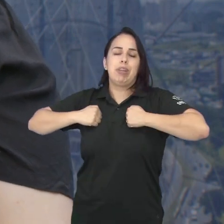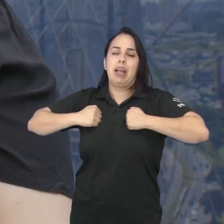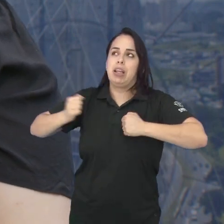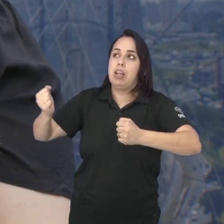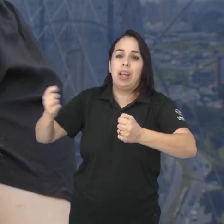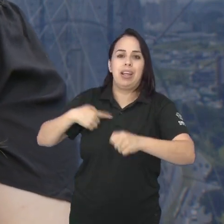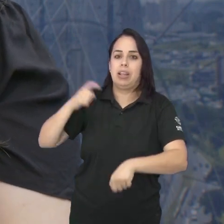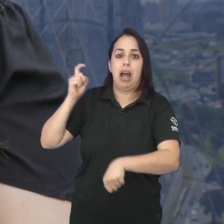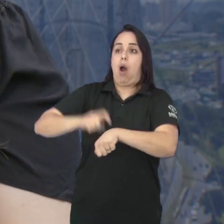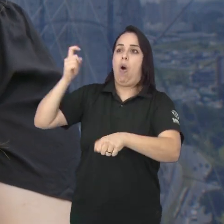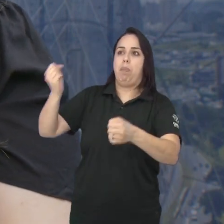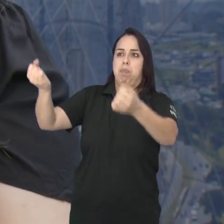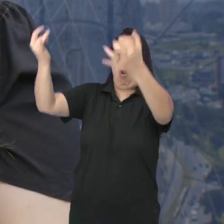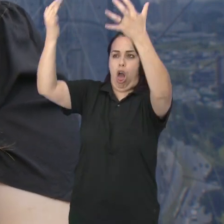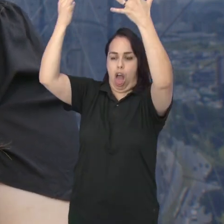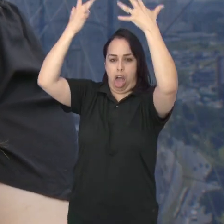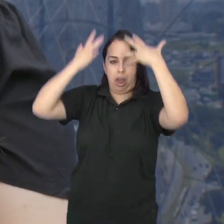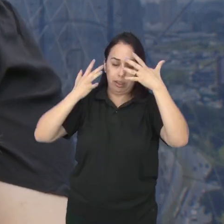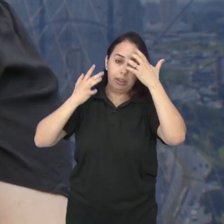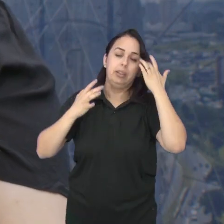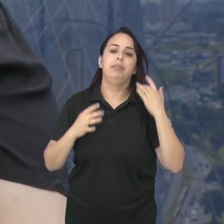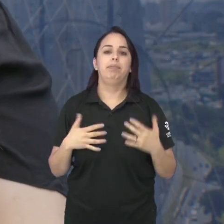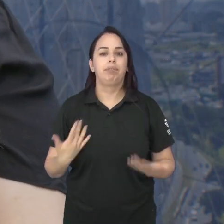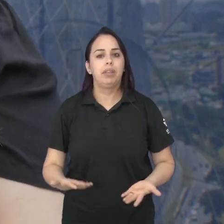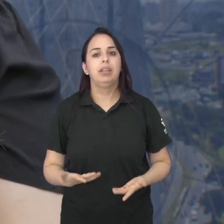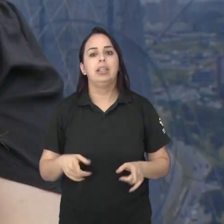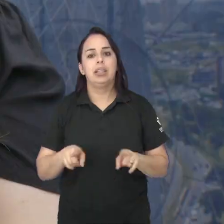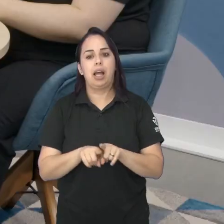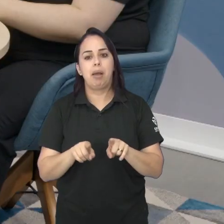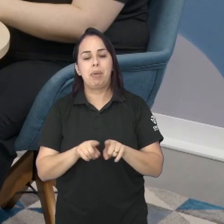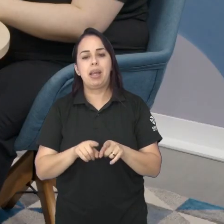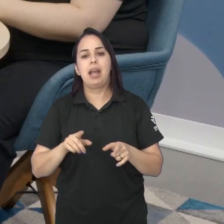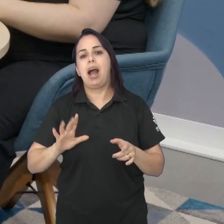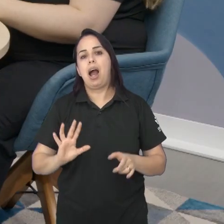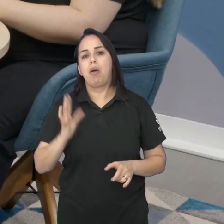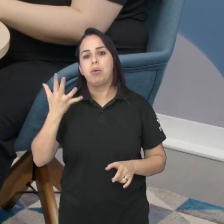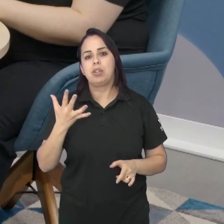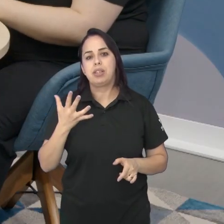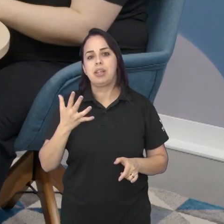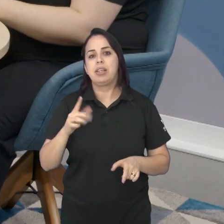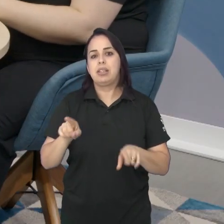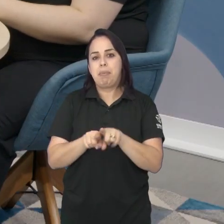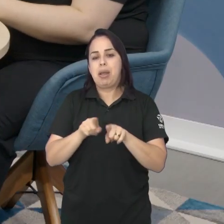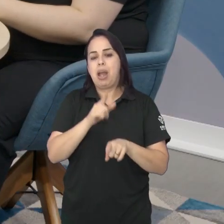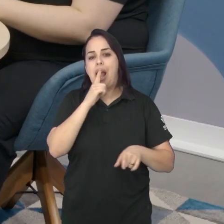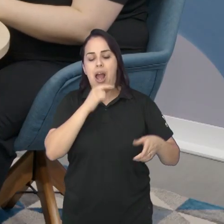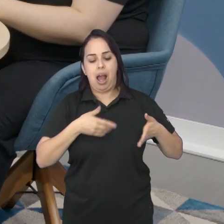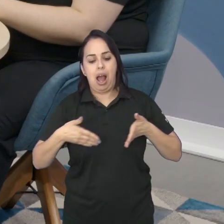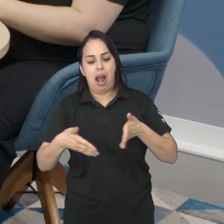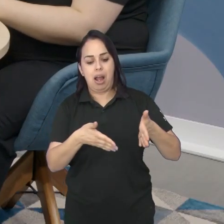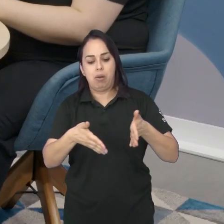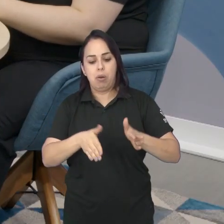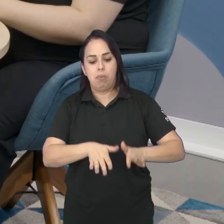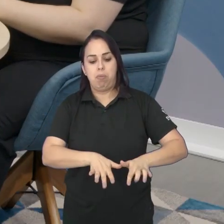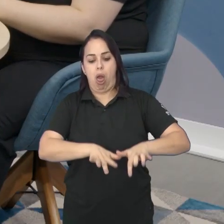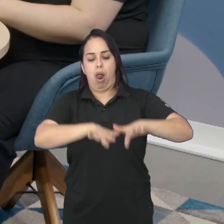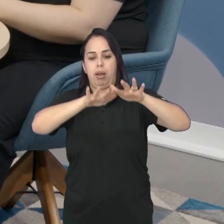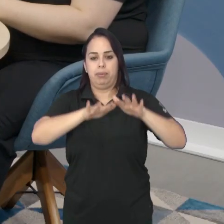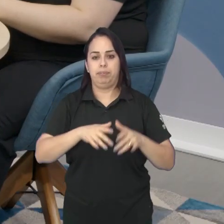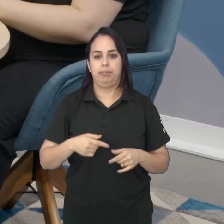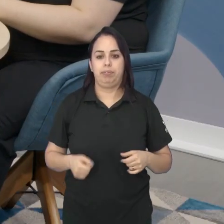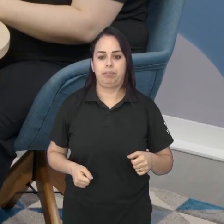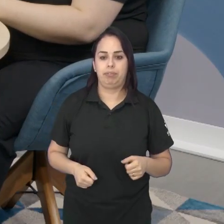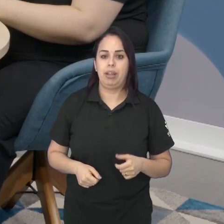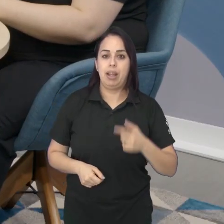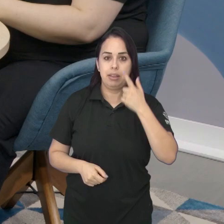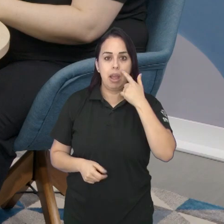nem está esperando e do nada aparece muito volume de chuva. É arrastada, né? E os rios, consequentemente, eles sobem de uma vez. Você